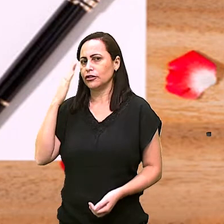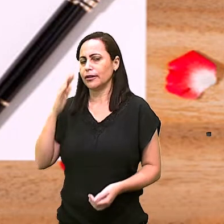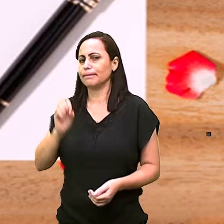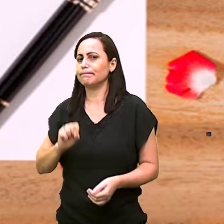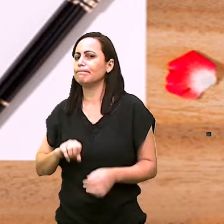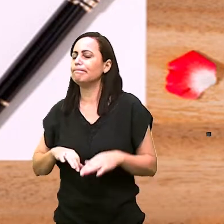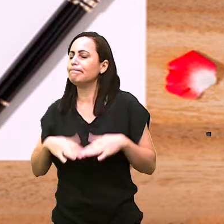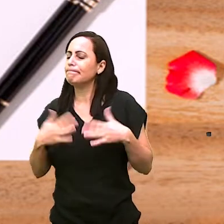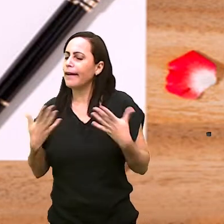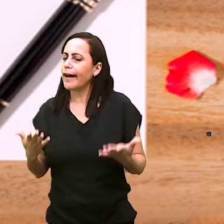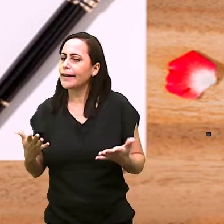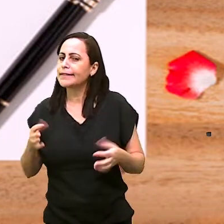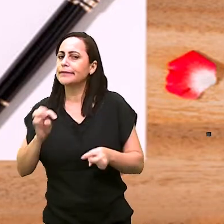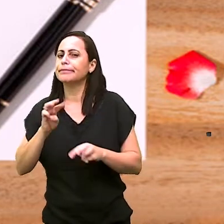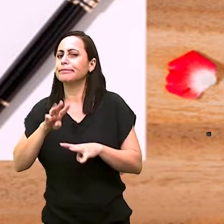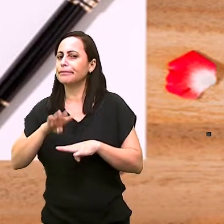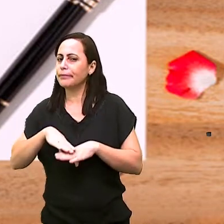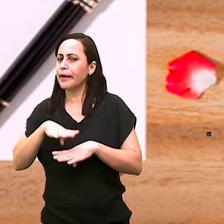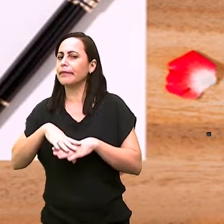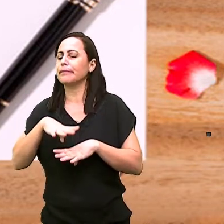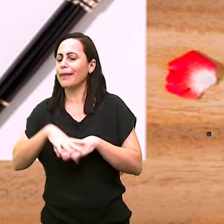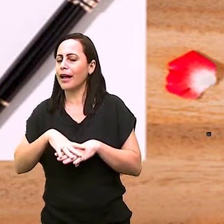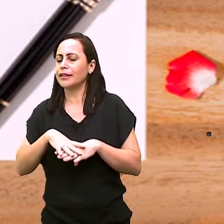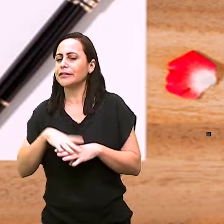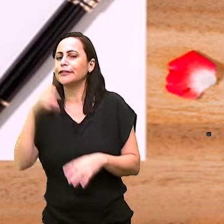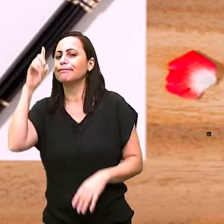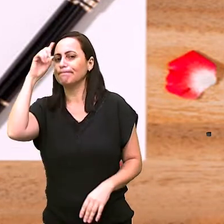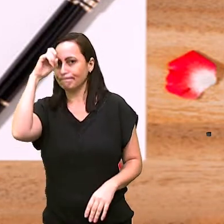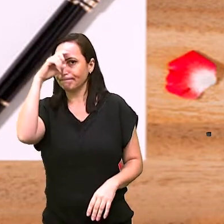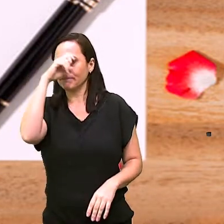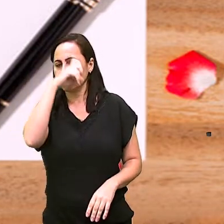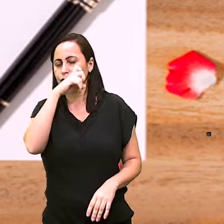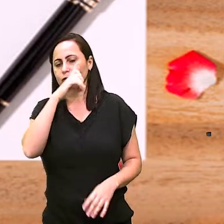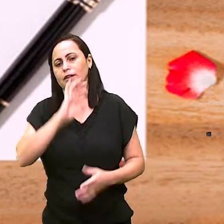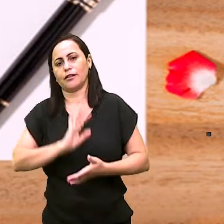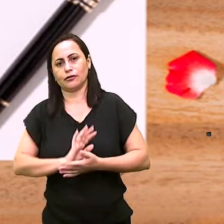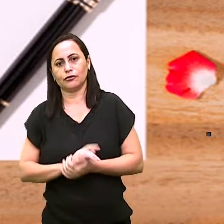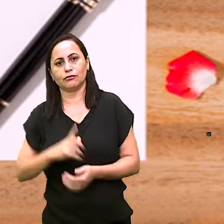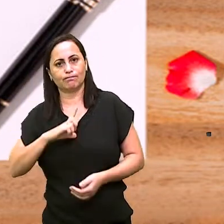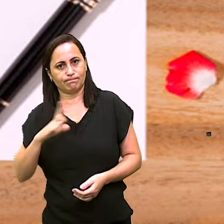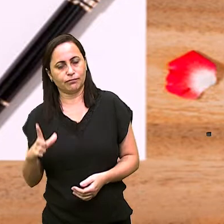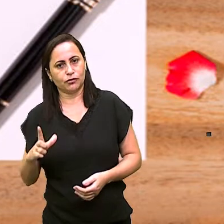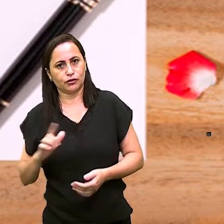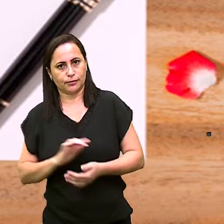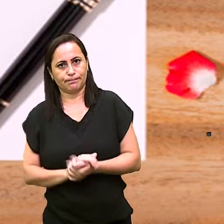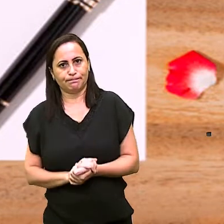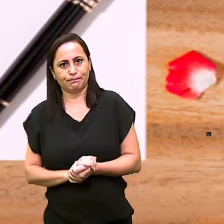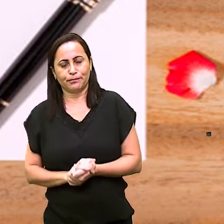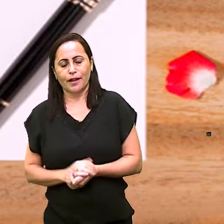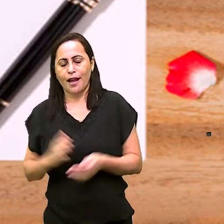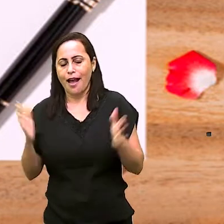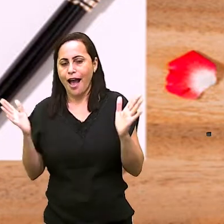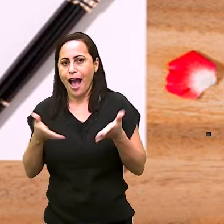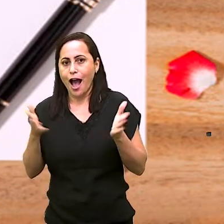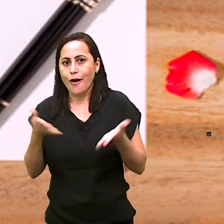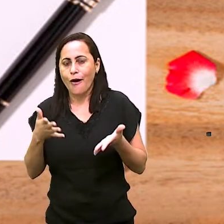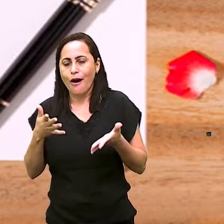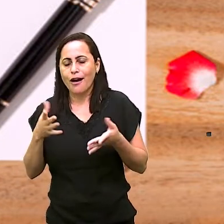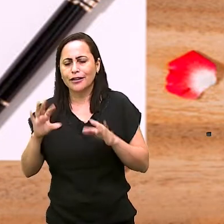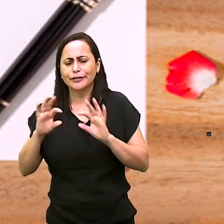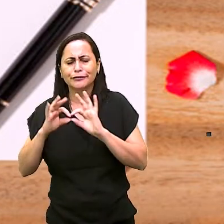tinha dificuldades. Agora estava distante, pensava numa poesia romântica, numa